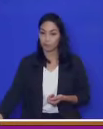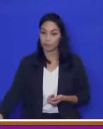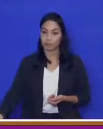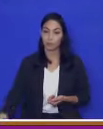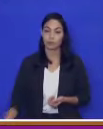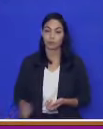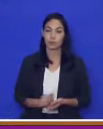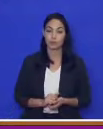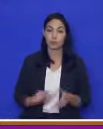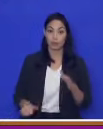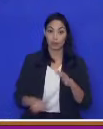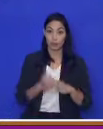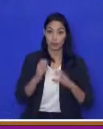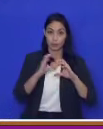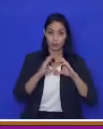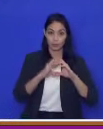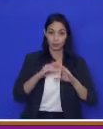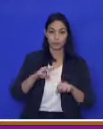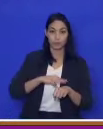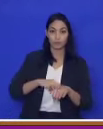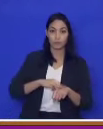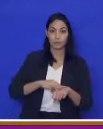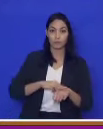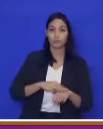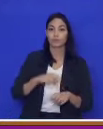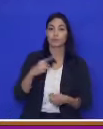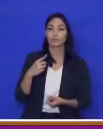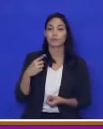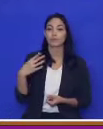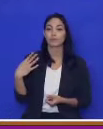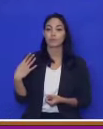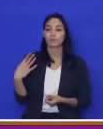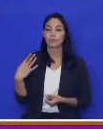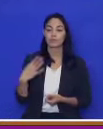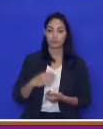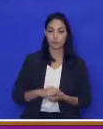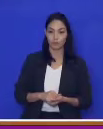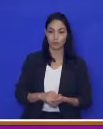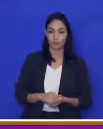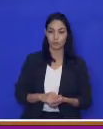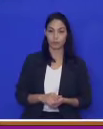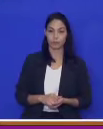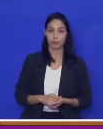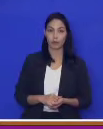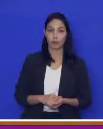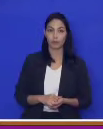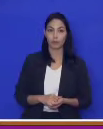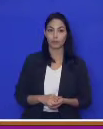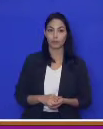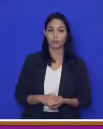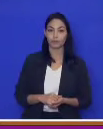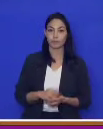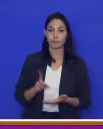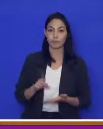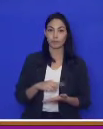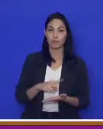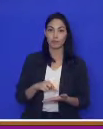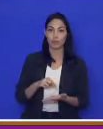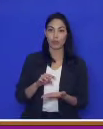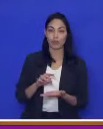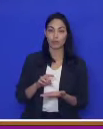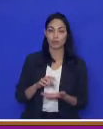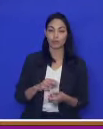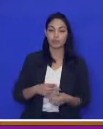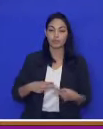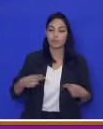Vamos chamar o primeiro número. Bola marrom, número 14. Marrom 14. Na Loto Fácil você tem